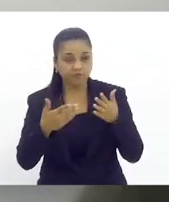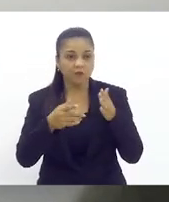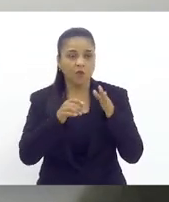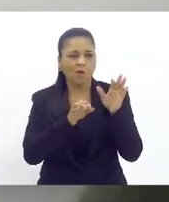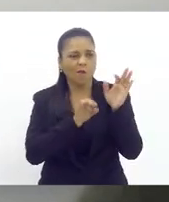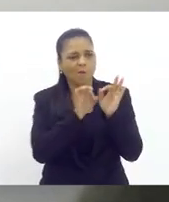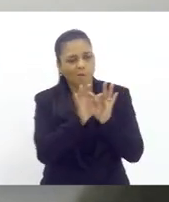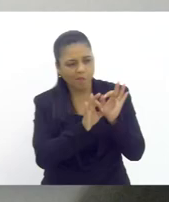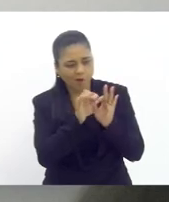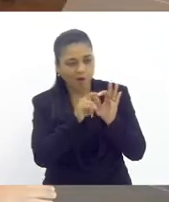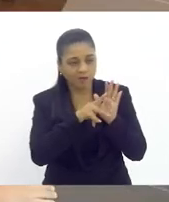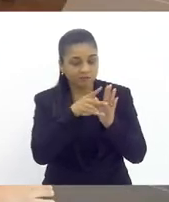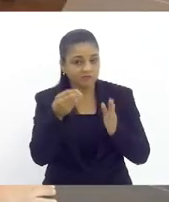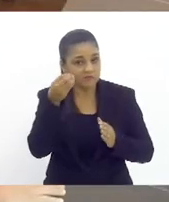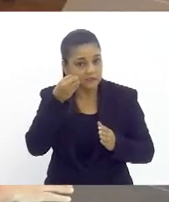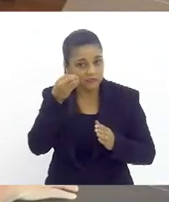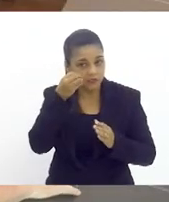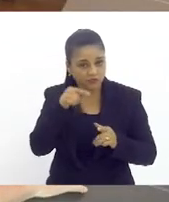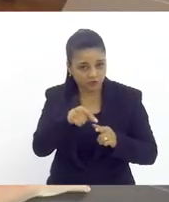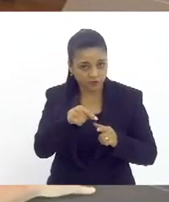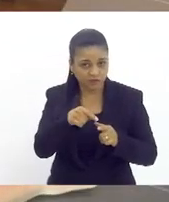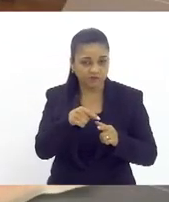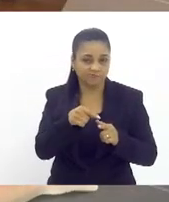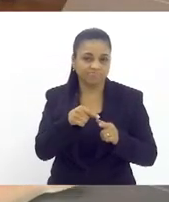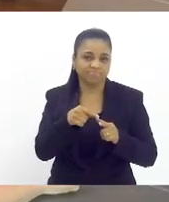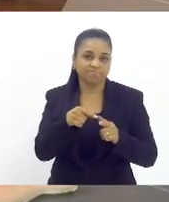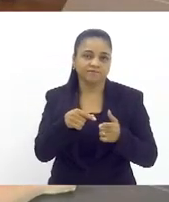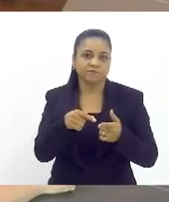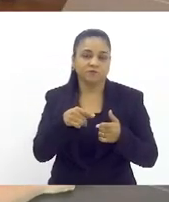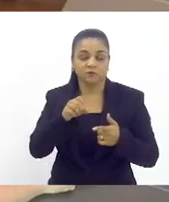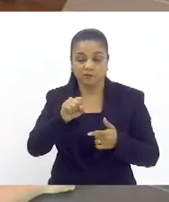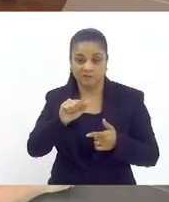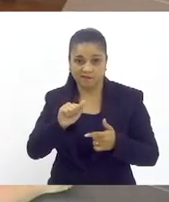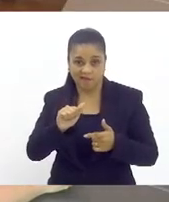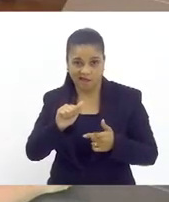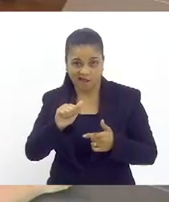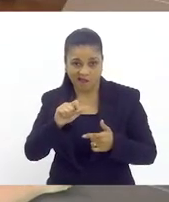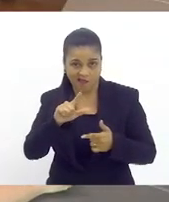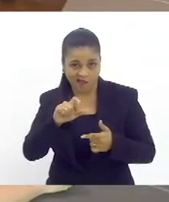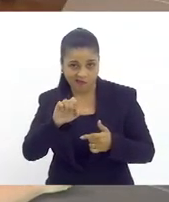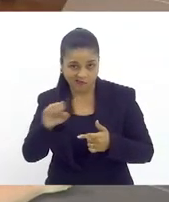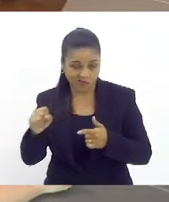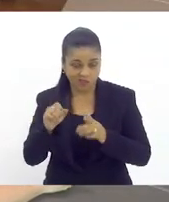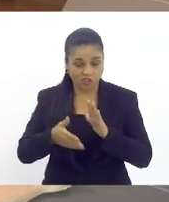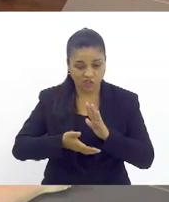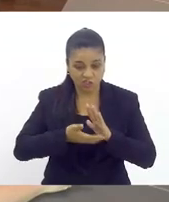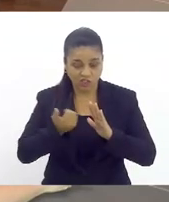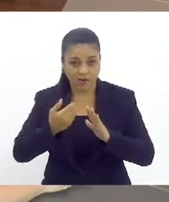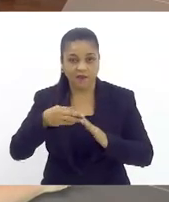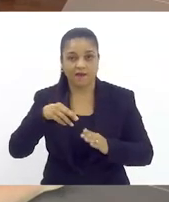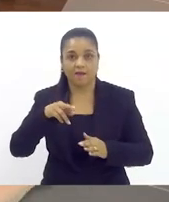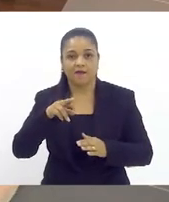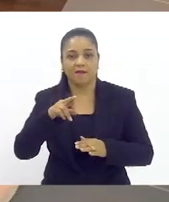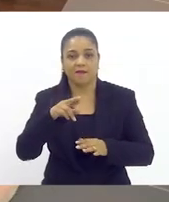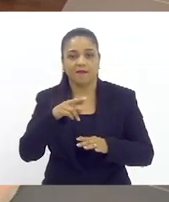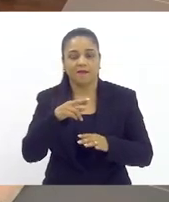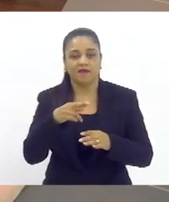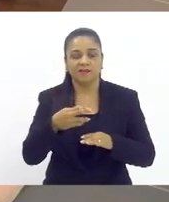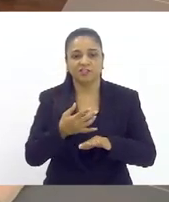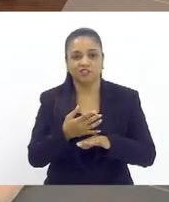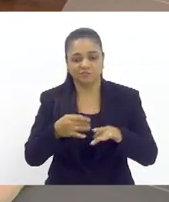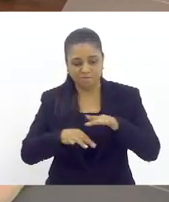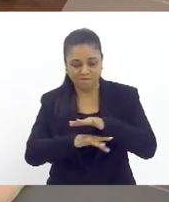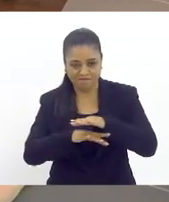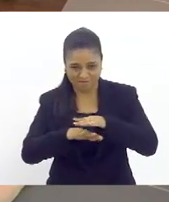Houve essa tentativa frustrada do Sales de tirar restingas e manguezais